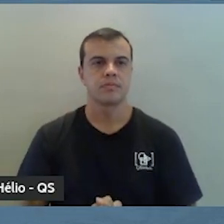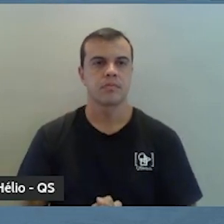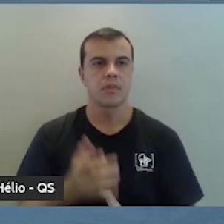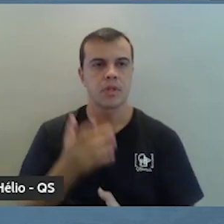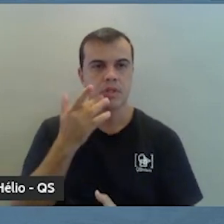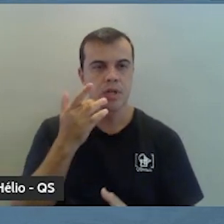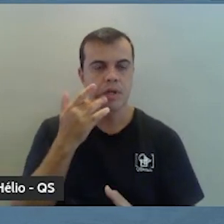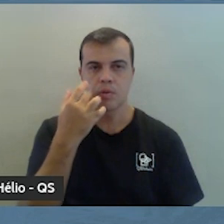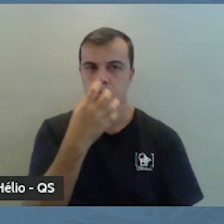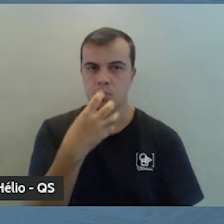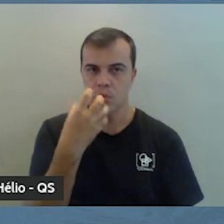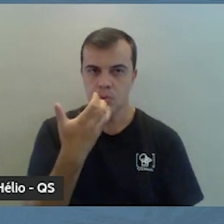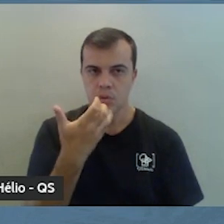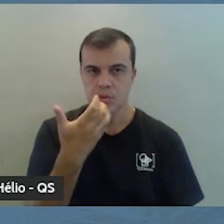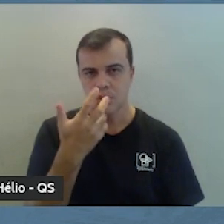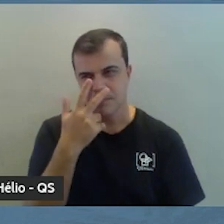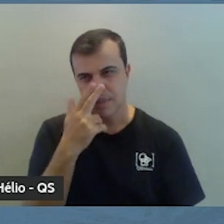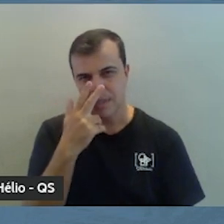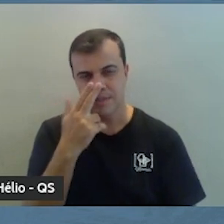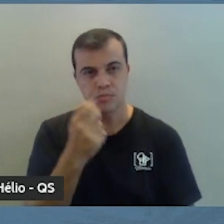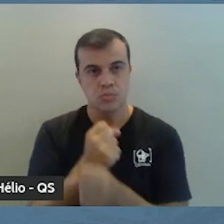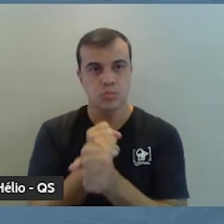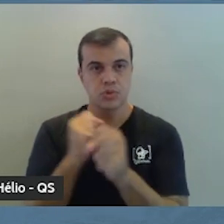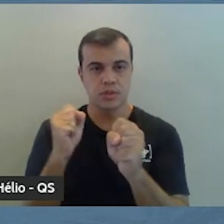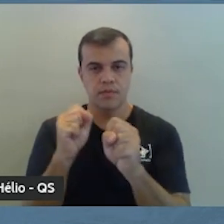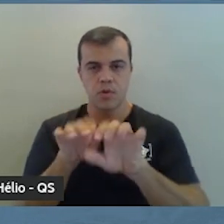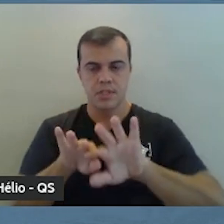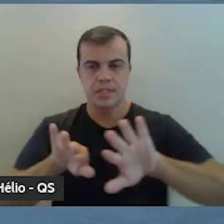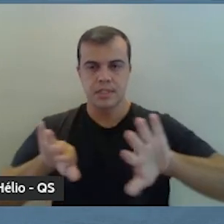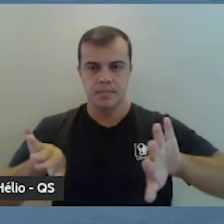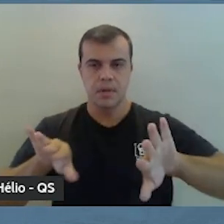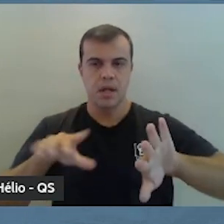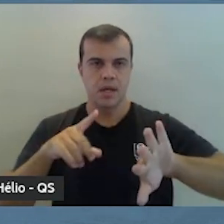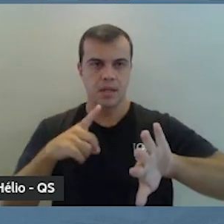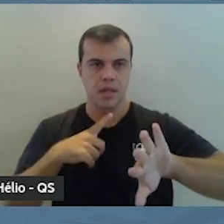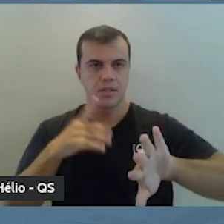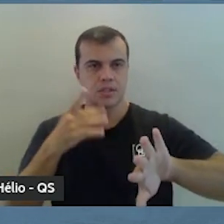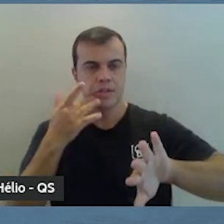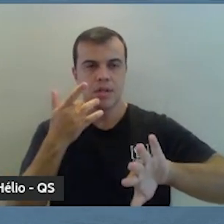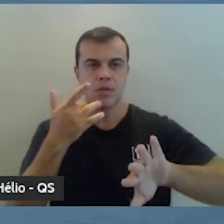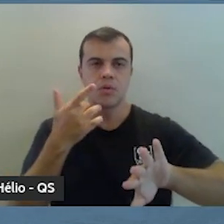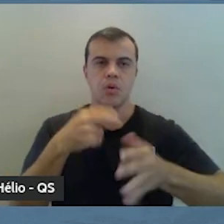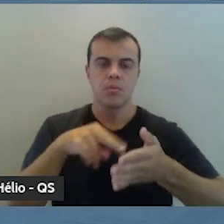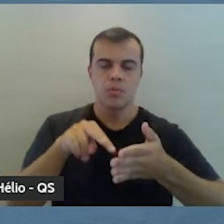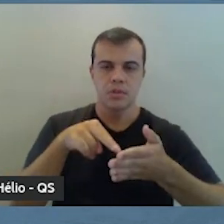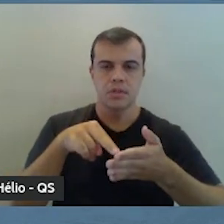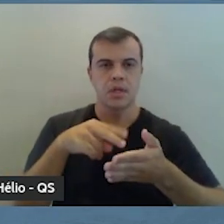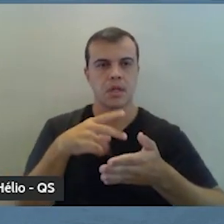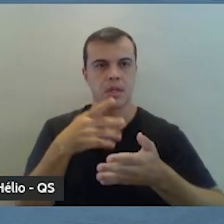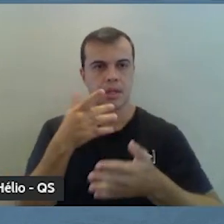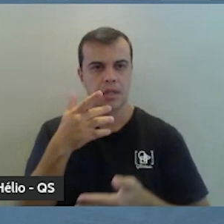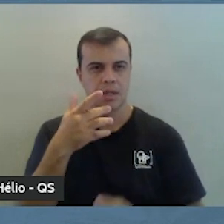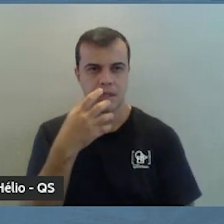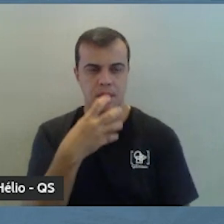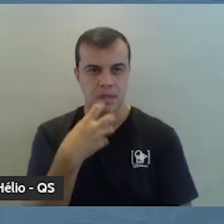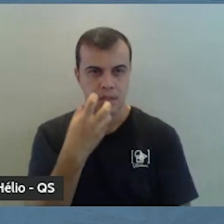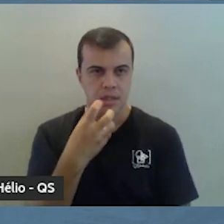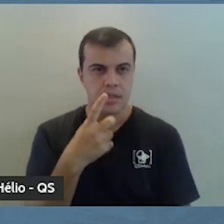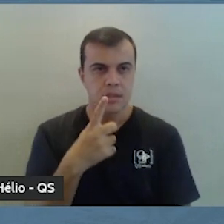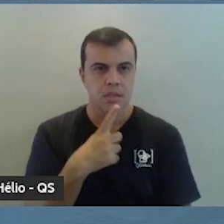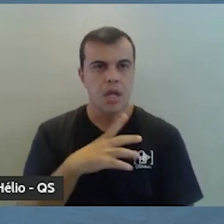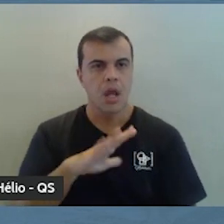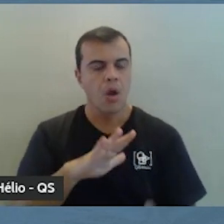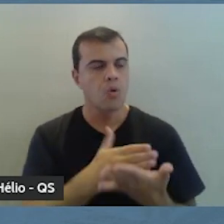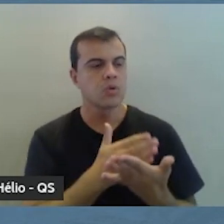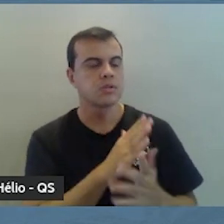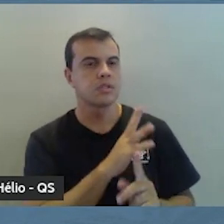teatro, música, que é quase uma coisa impossível de se separar no Nordeste, né? Teatro, música e dança. Com alguns